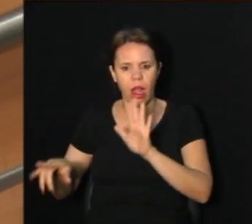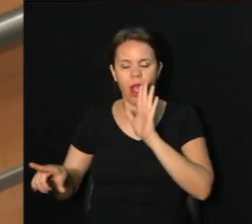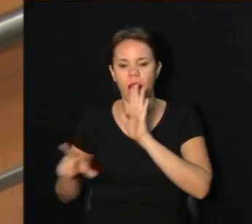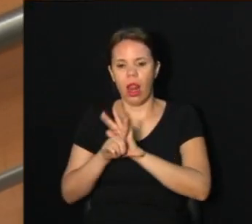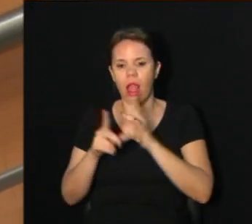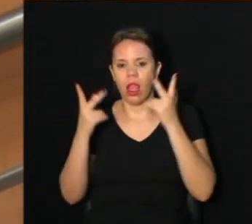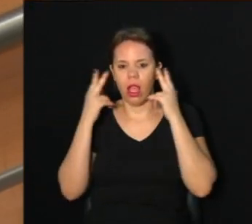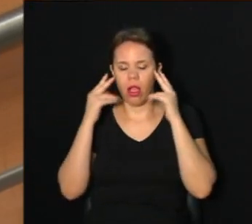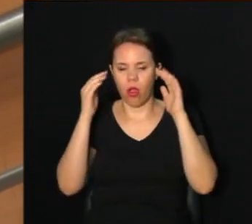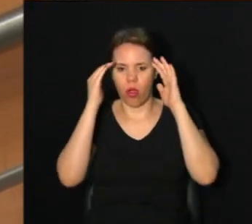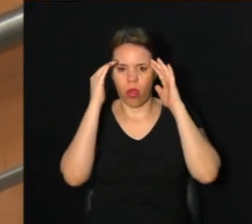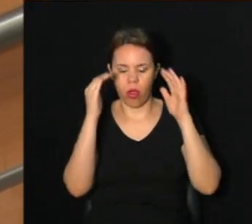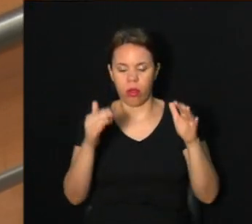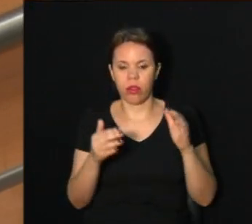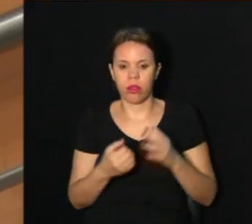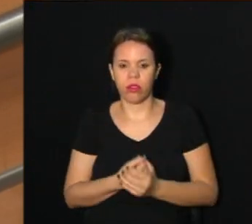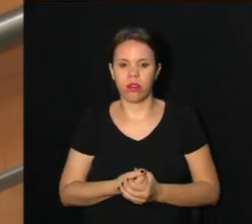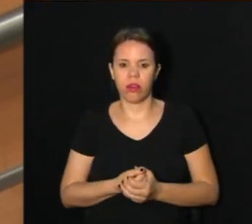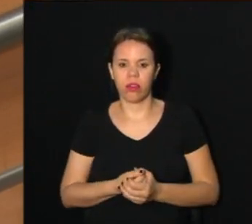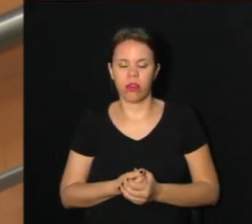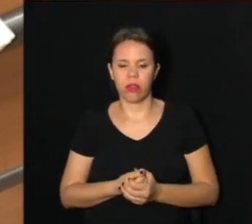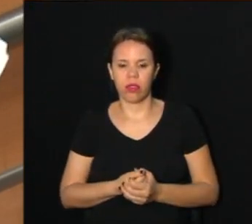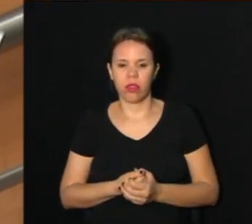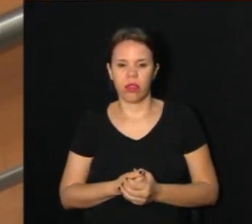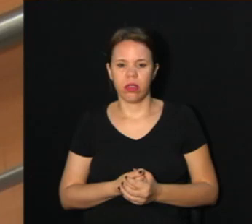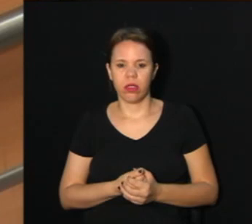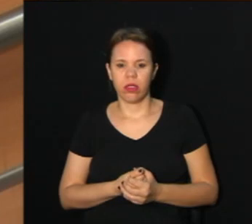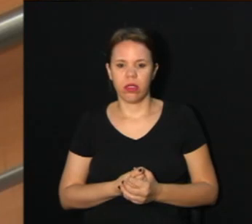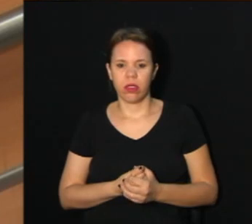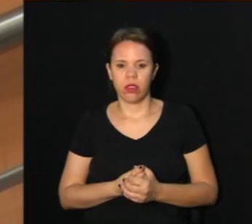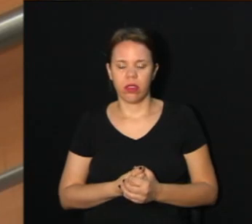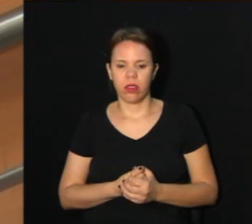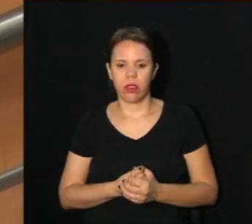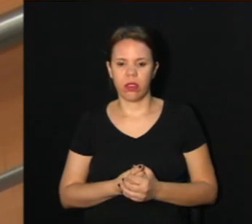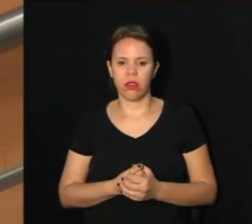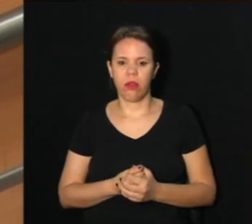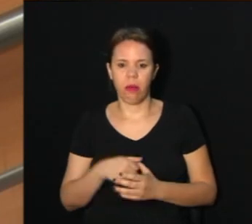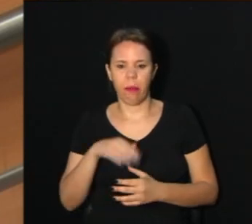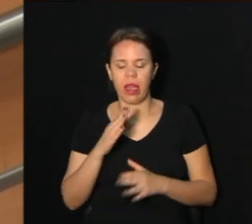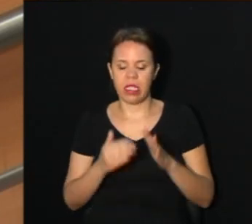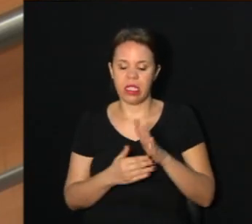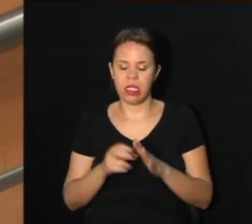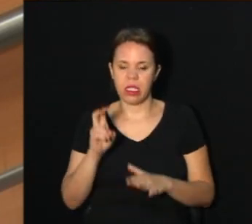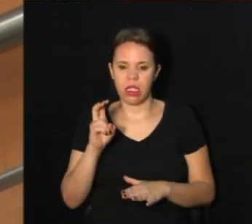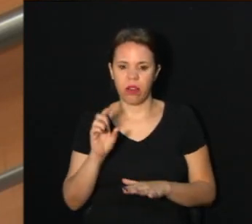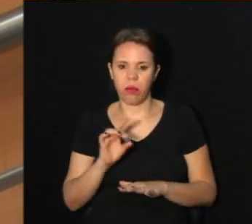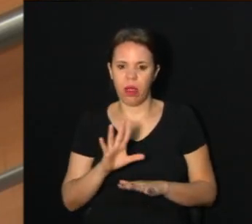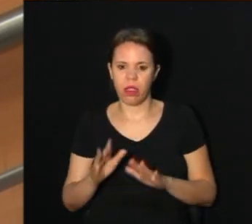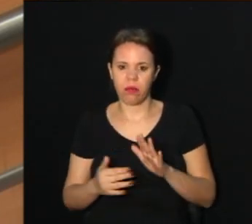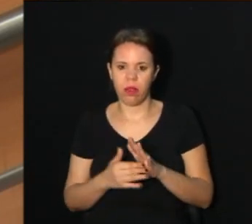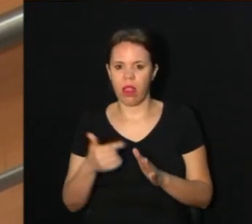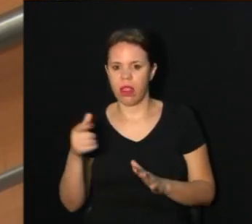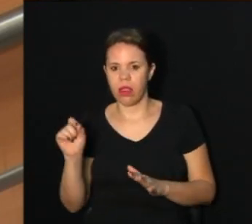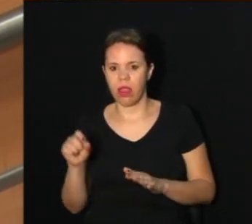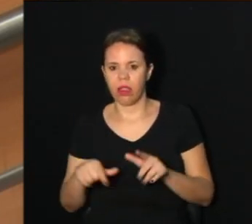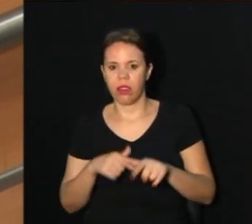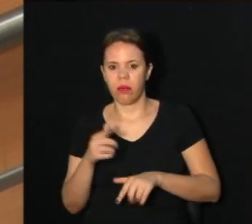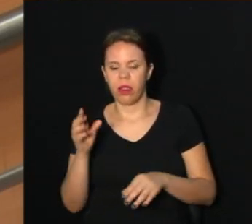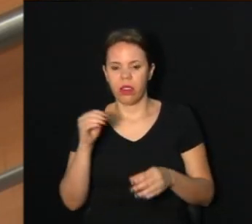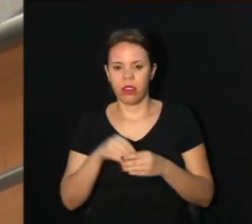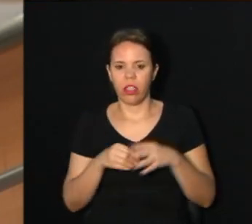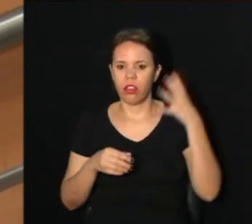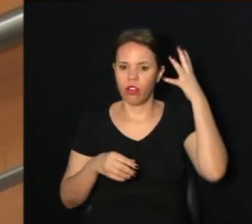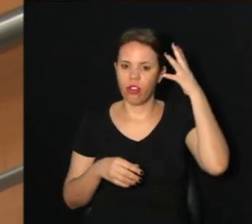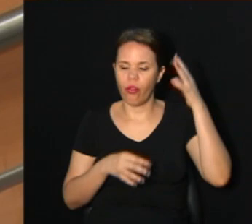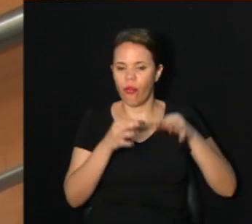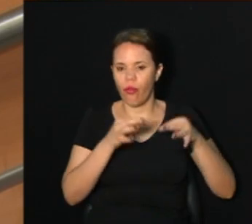cumpra-se. Cria-se a procuradoria, como eles falam, com os 5, é mais do que suficiente. No máximo 10 atuam no fórum,